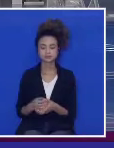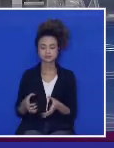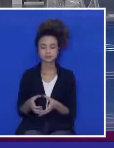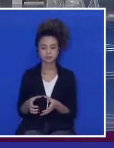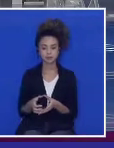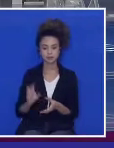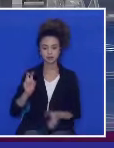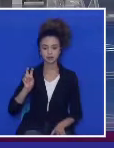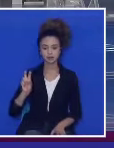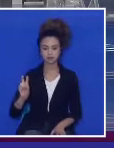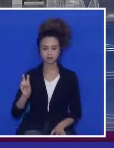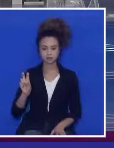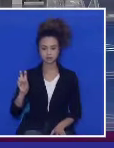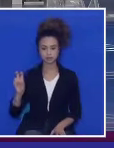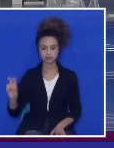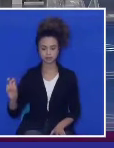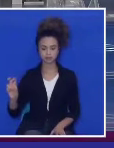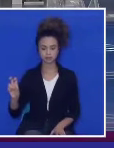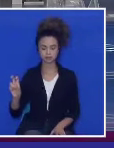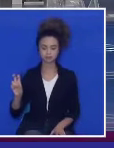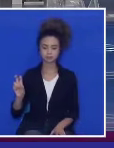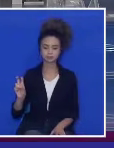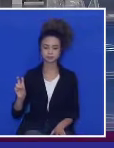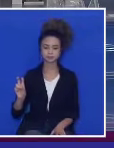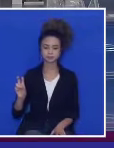Número 55.